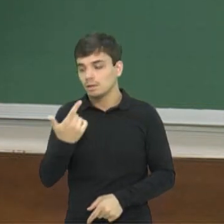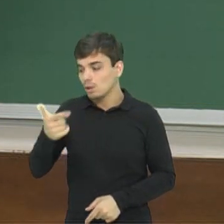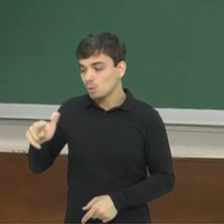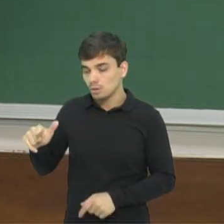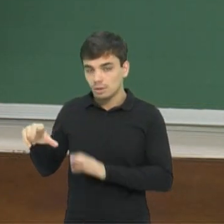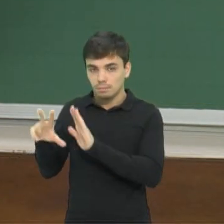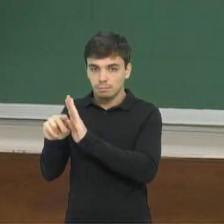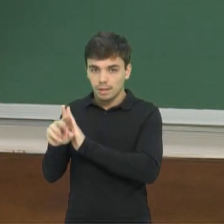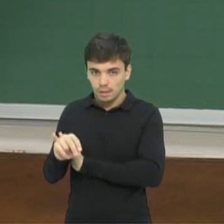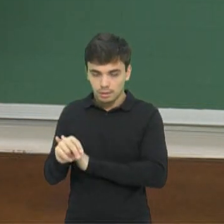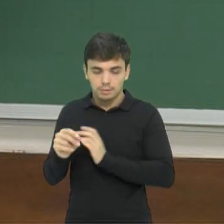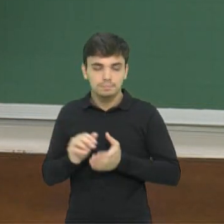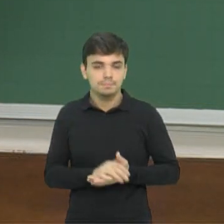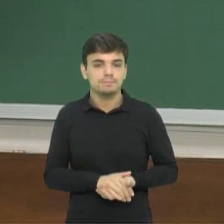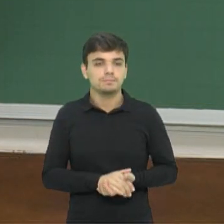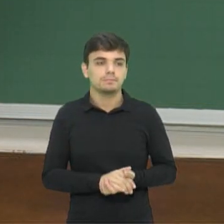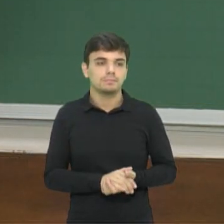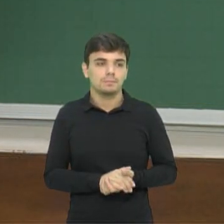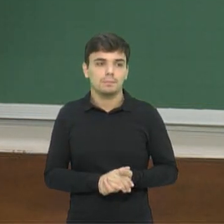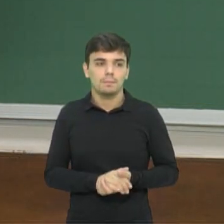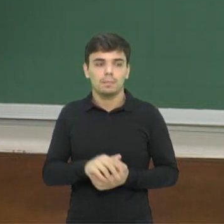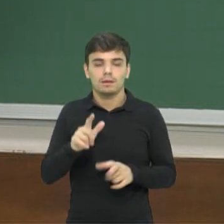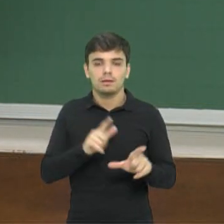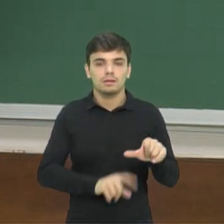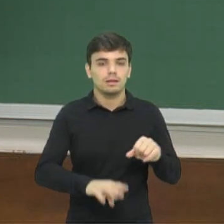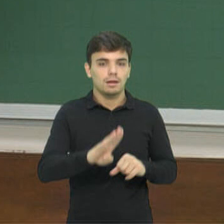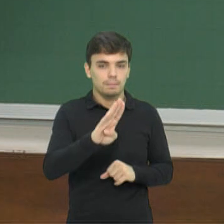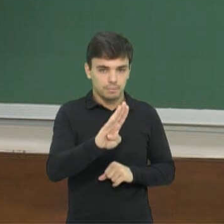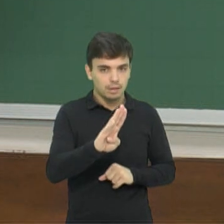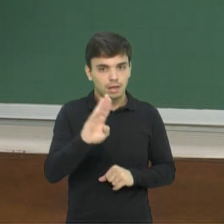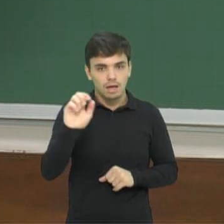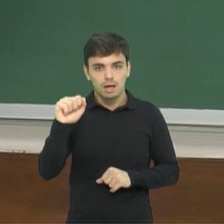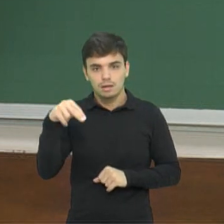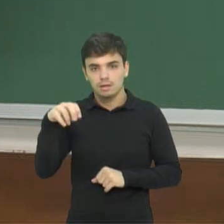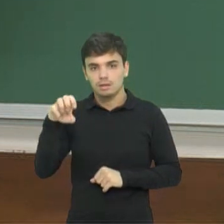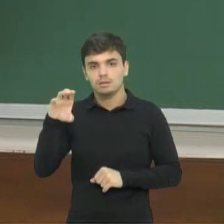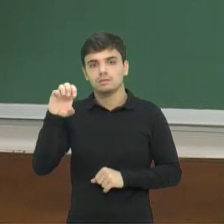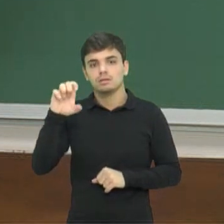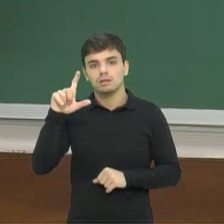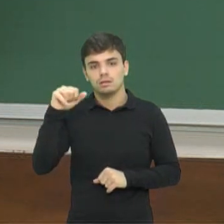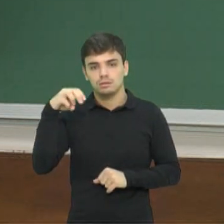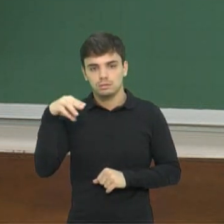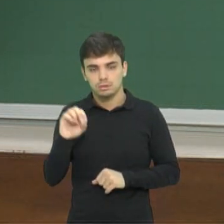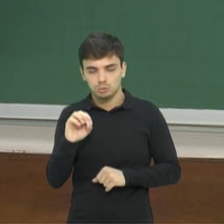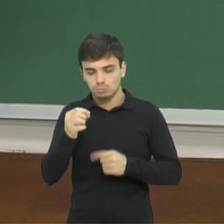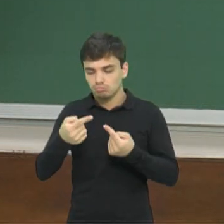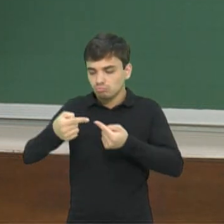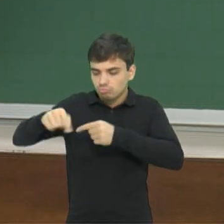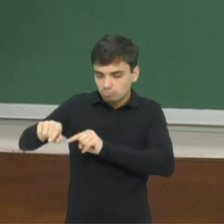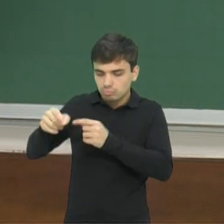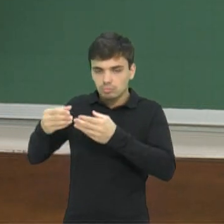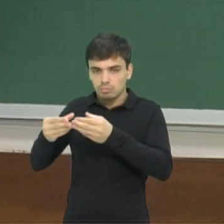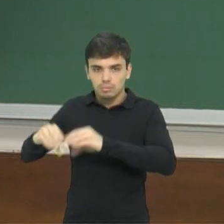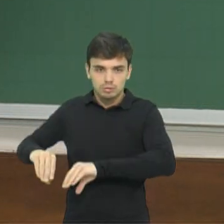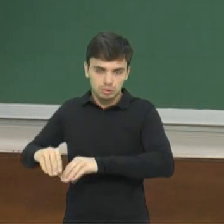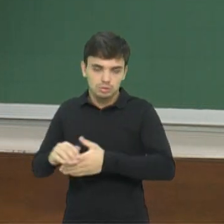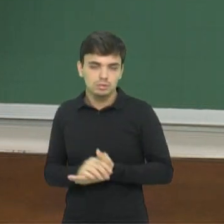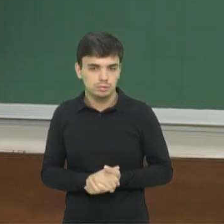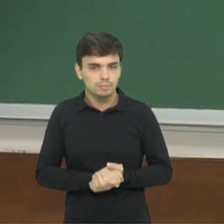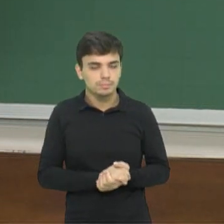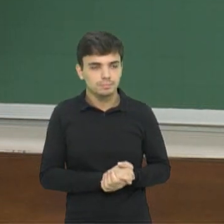orla aqui, ok? Então o amensalismo prejudica uma das espécies. tá? Comensalismo e